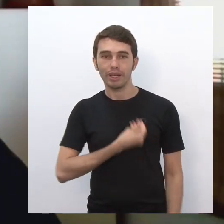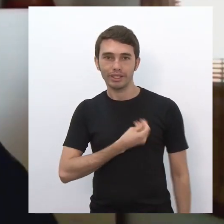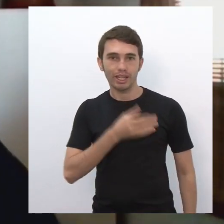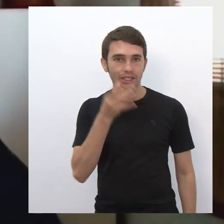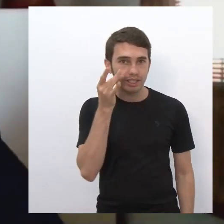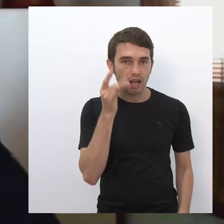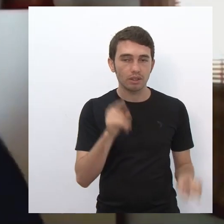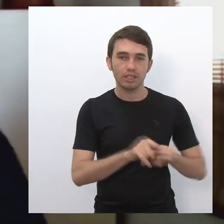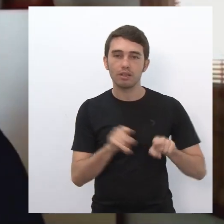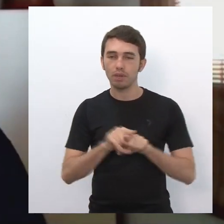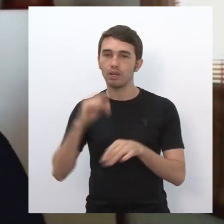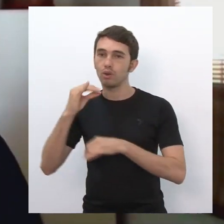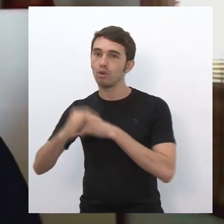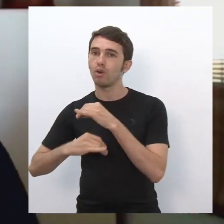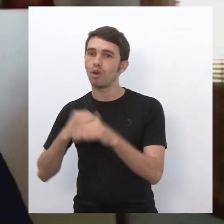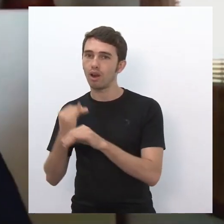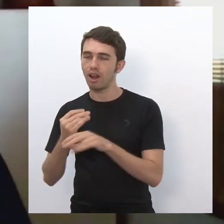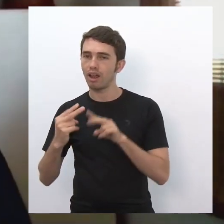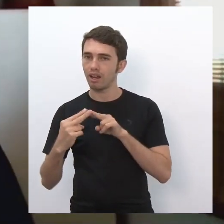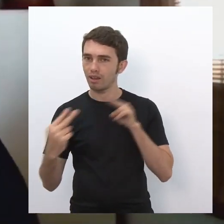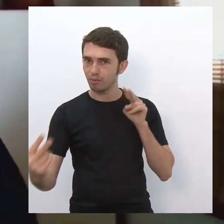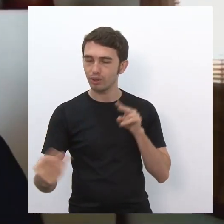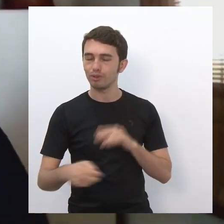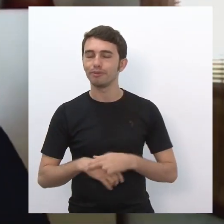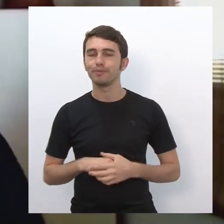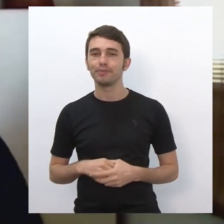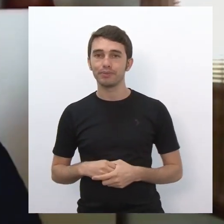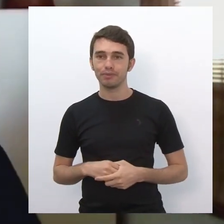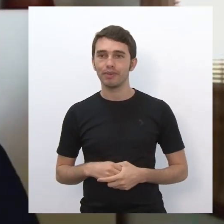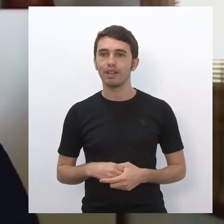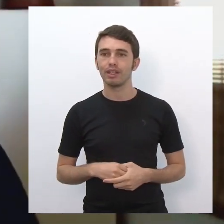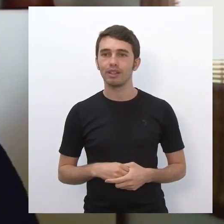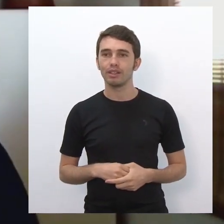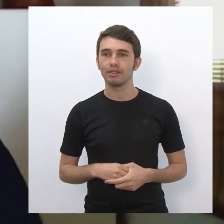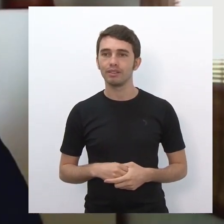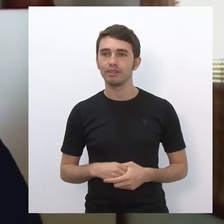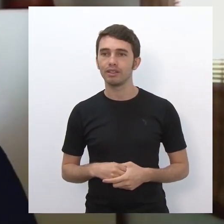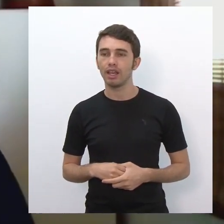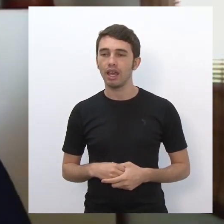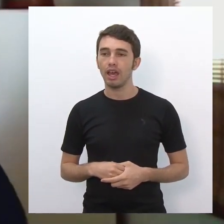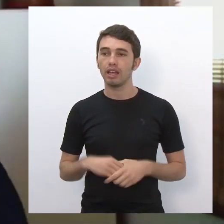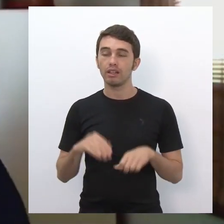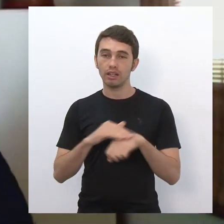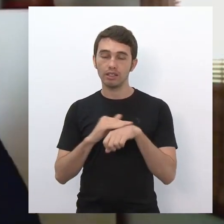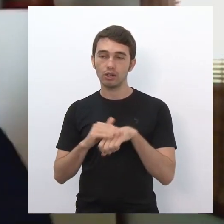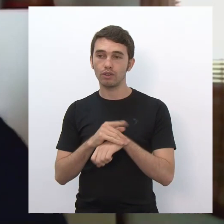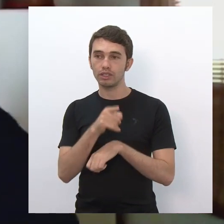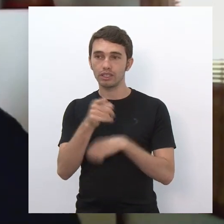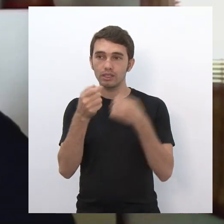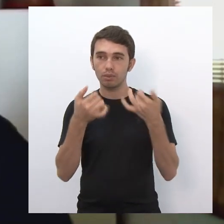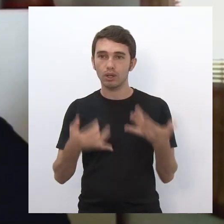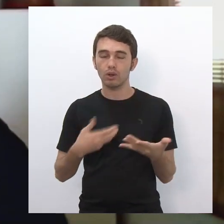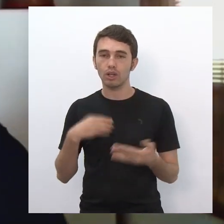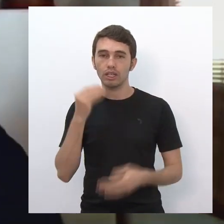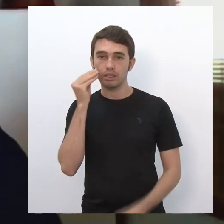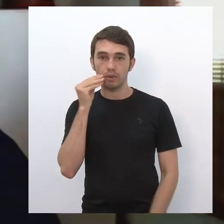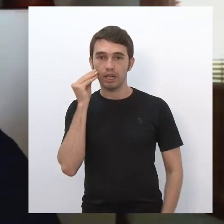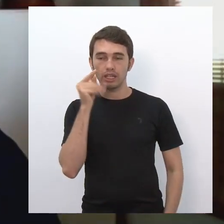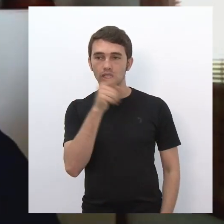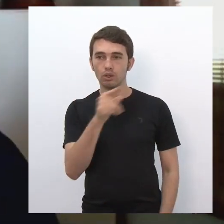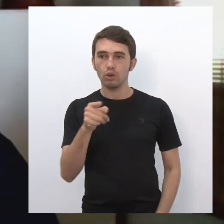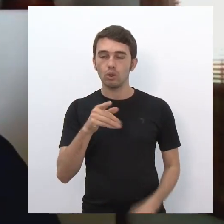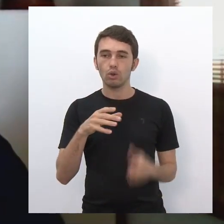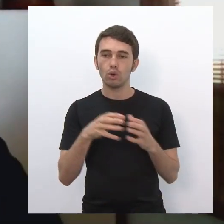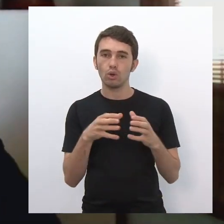grandes vantagens. Pierre, nas nossas conversas, você trouxe a experiência de vocês do trabalho de clube de leitura